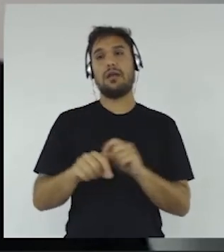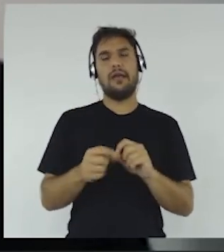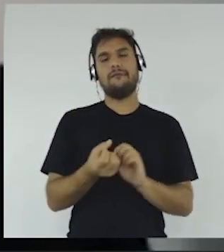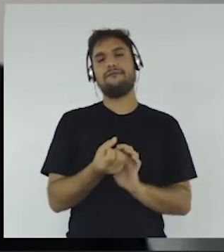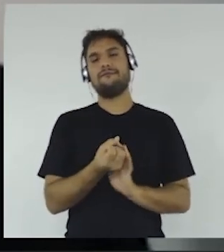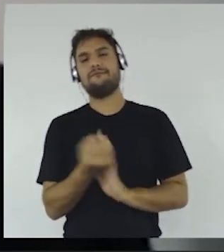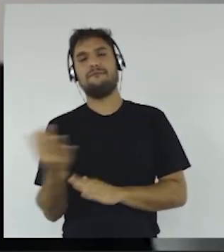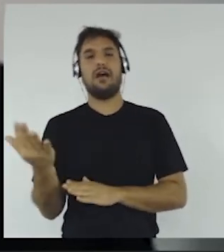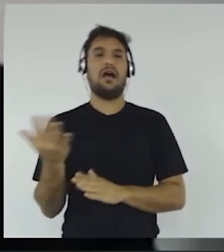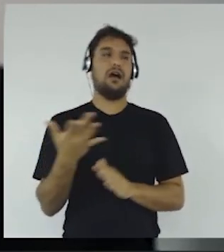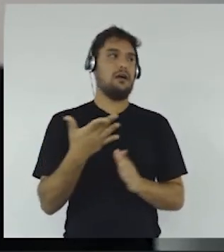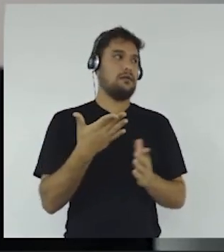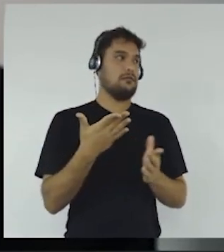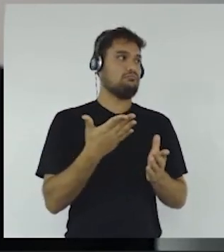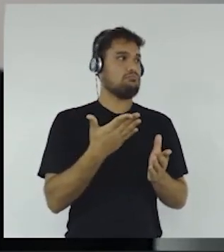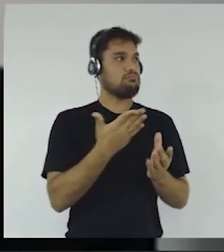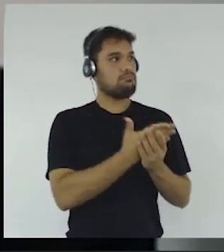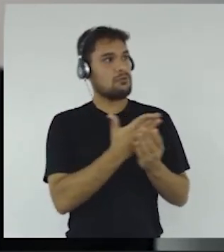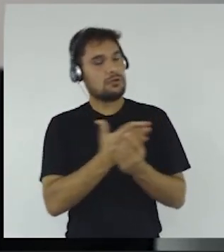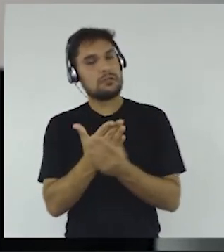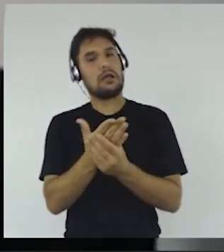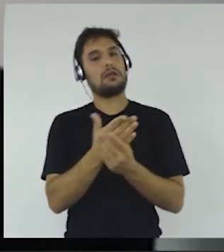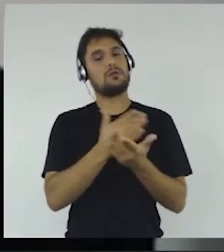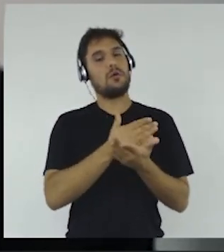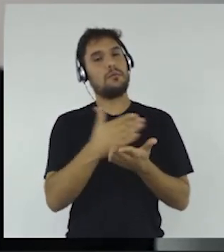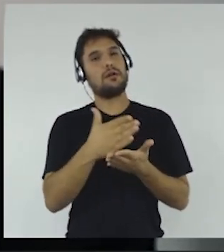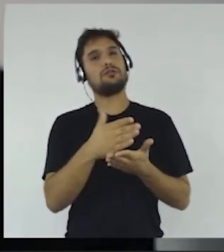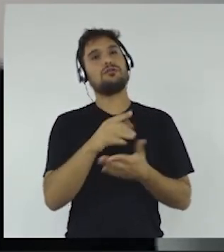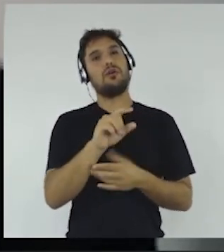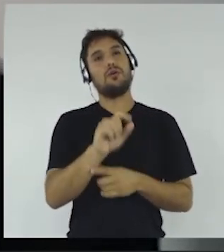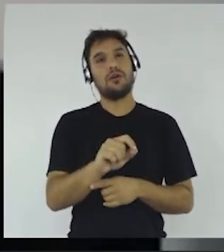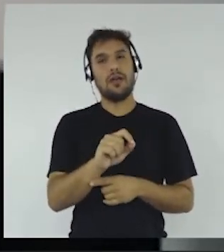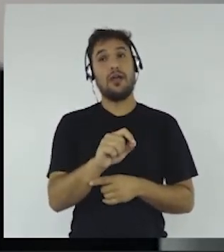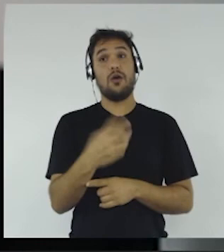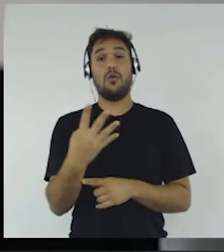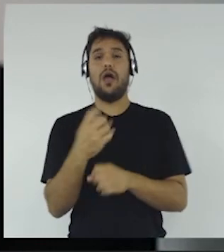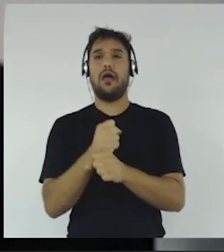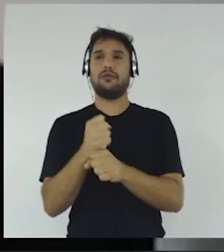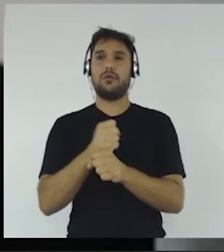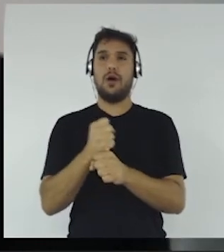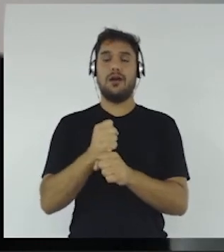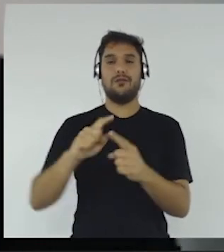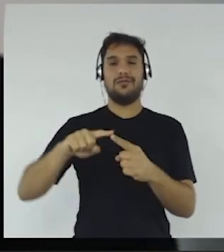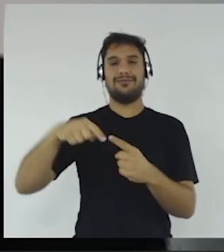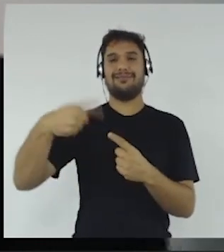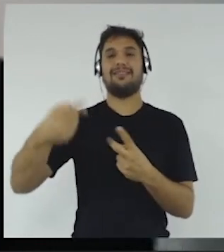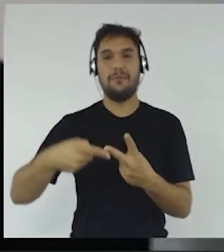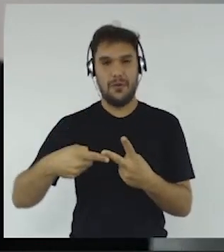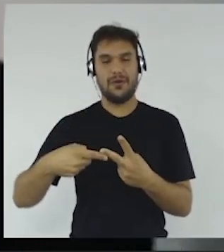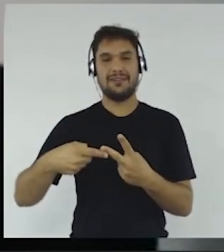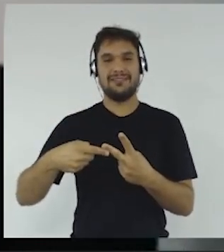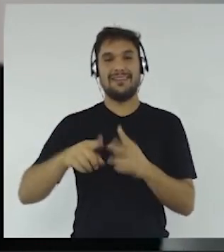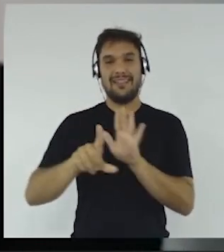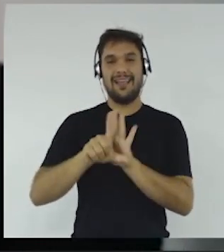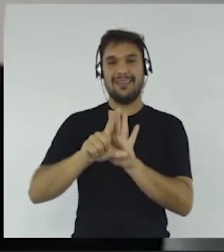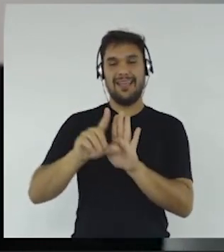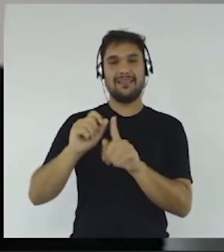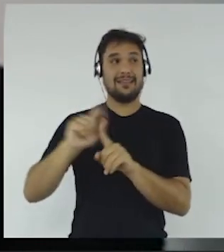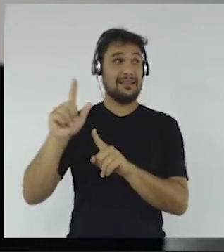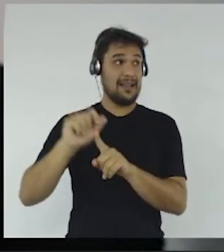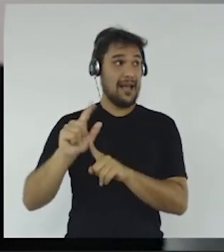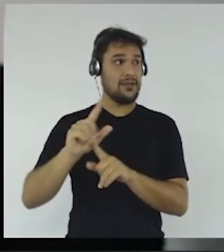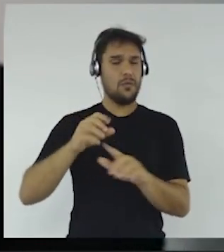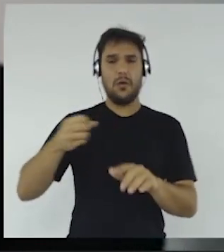de medidas acabaram sendo precursoras, porque 4 anos depois da edição da Lei do Inquilinato, em uma